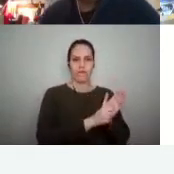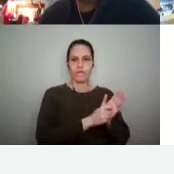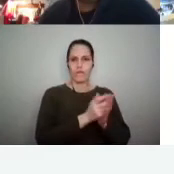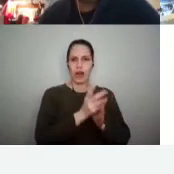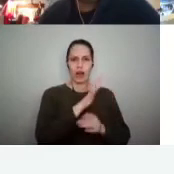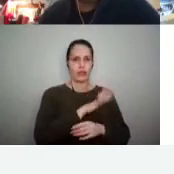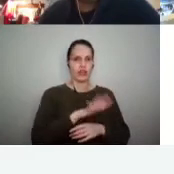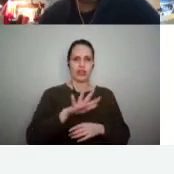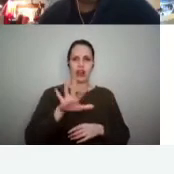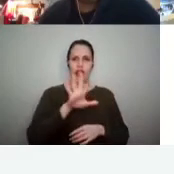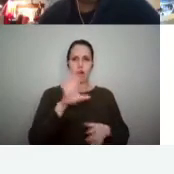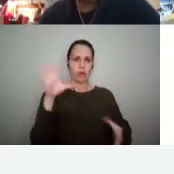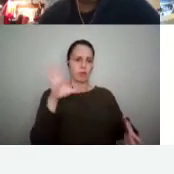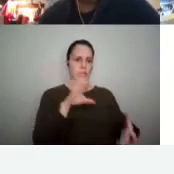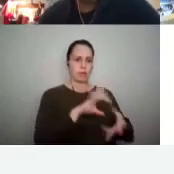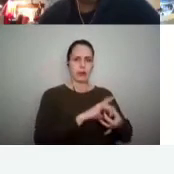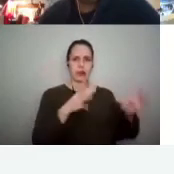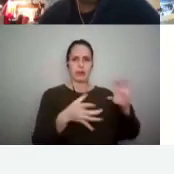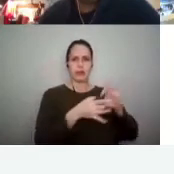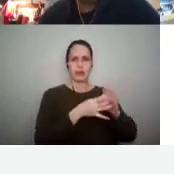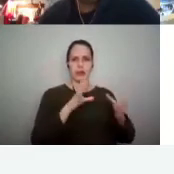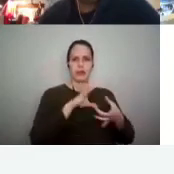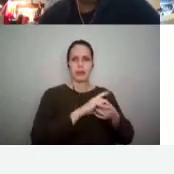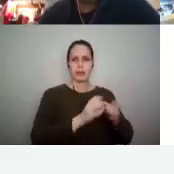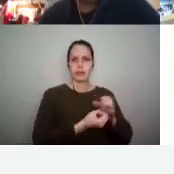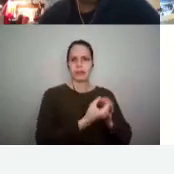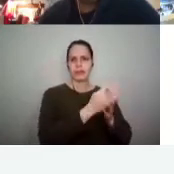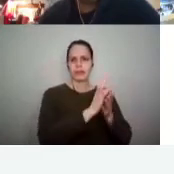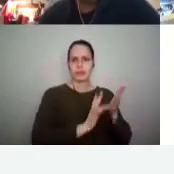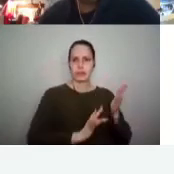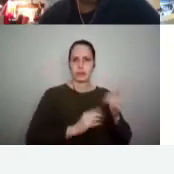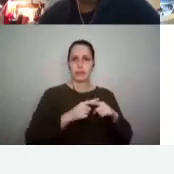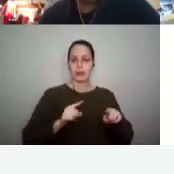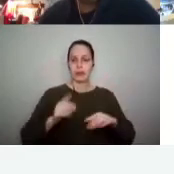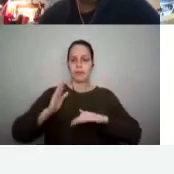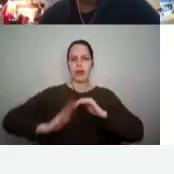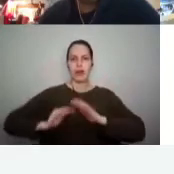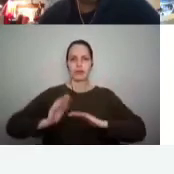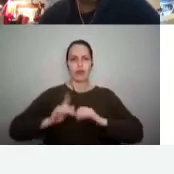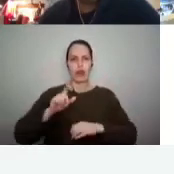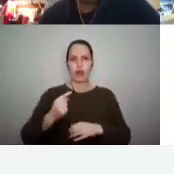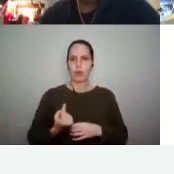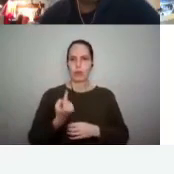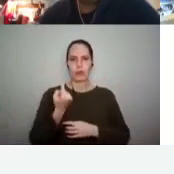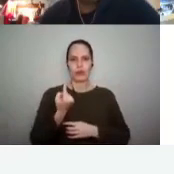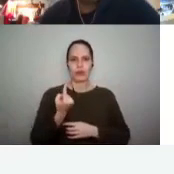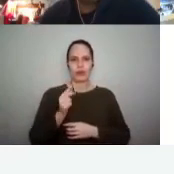única, não há duas iguais, né? Então não cabe exatamente,